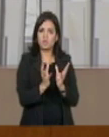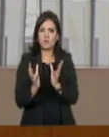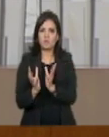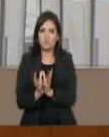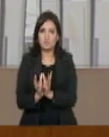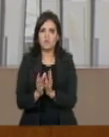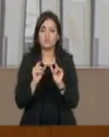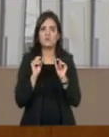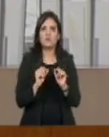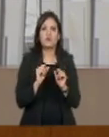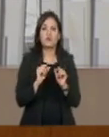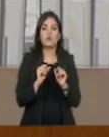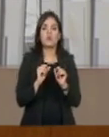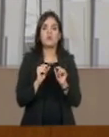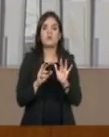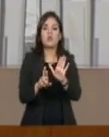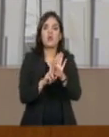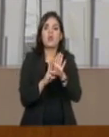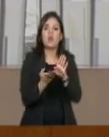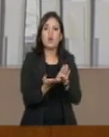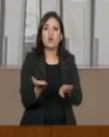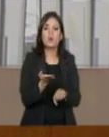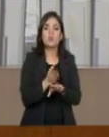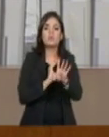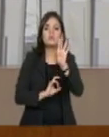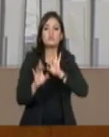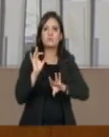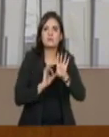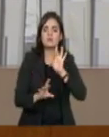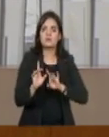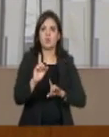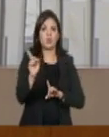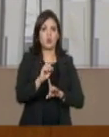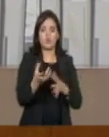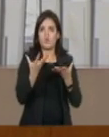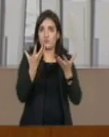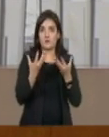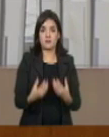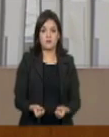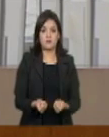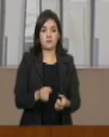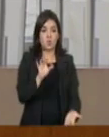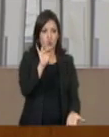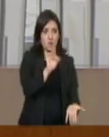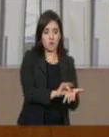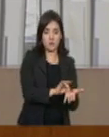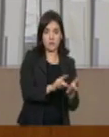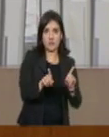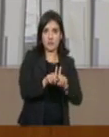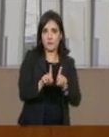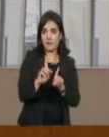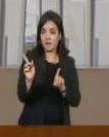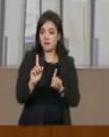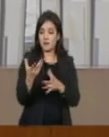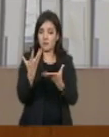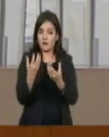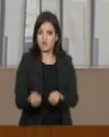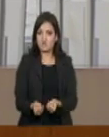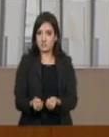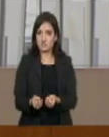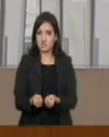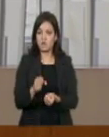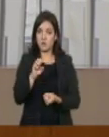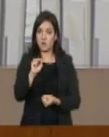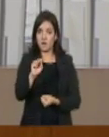que os recursos especial e extraordinário que não foram admitidos na origem e também não foram admitidos no Supremo ou no